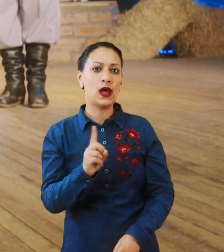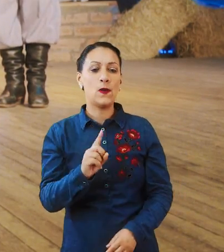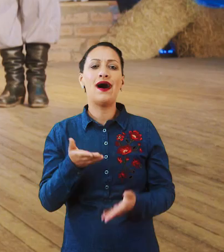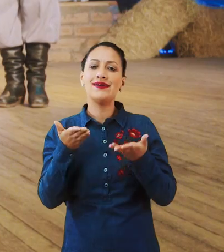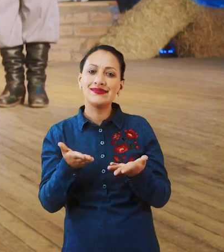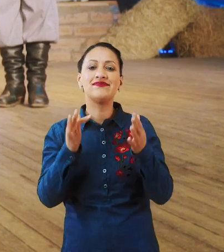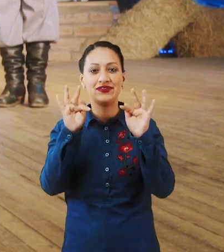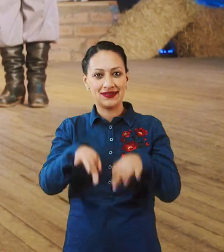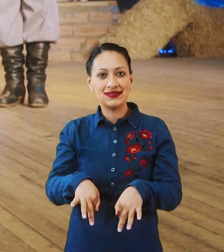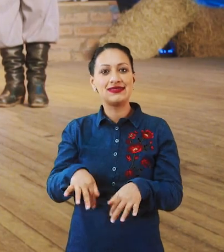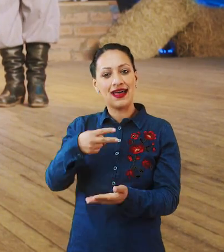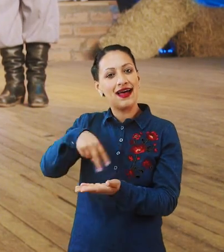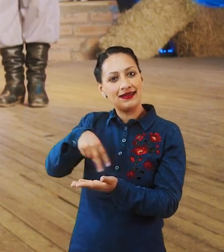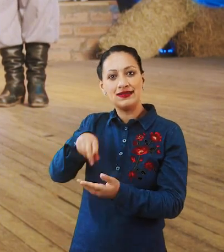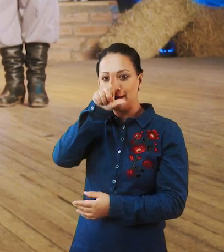a dança do Anu.